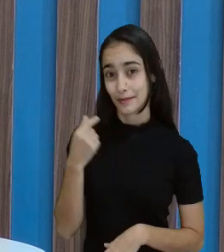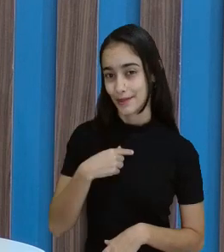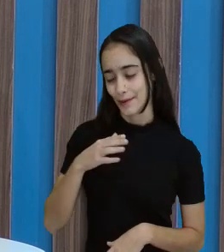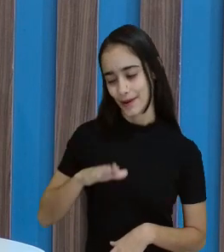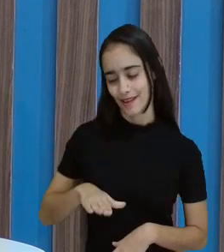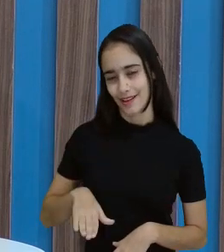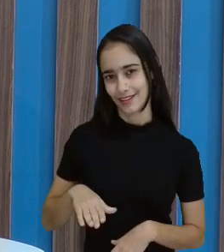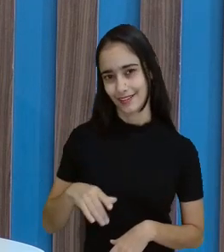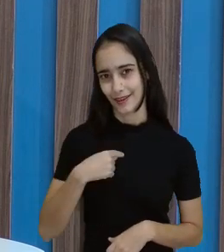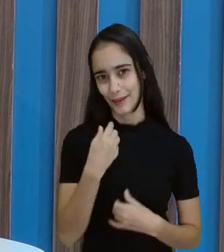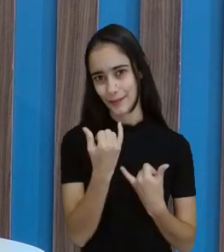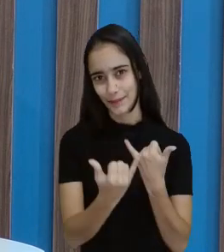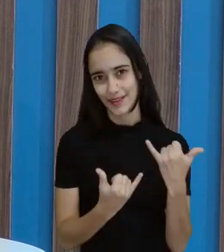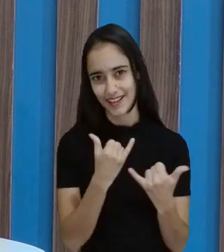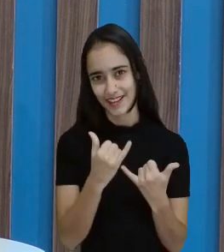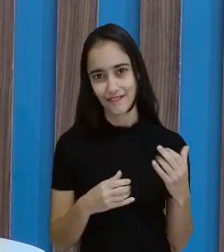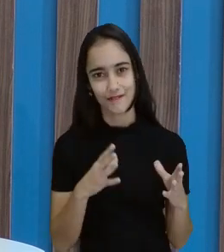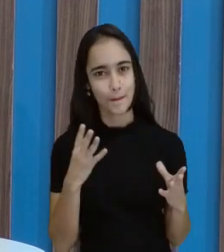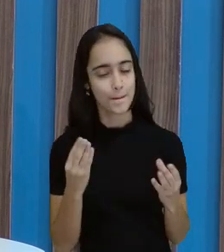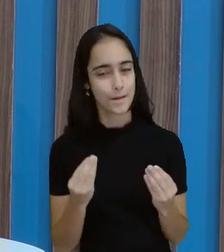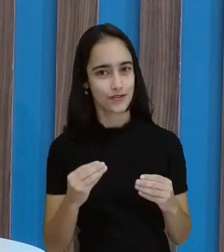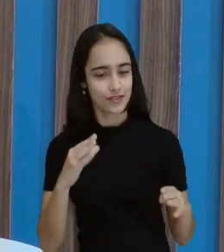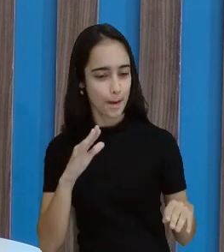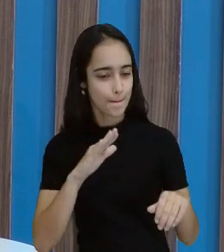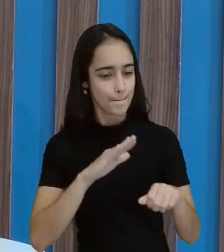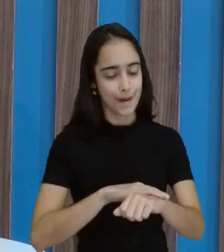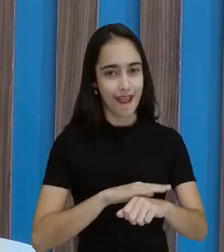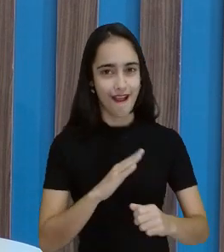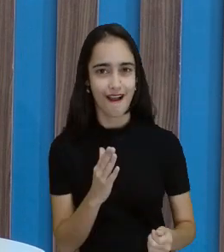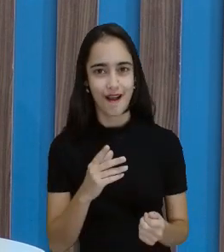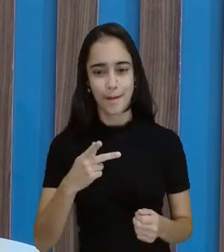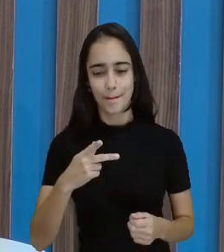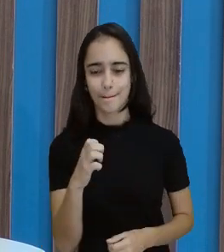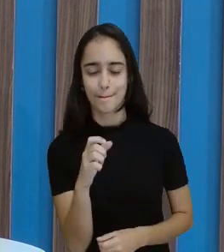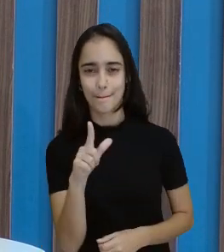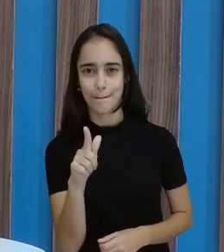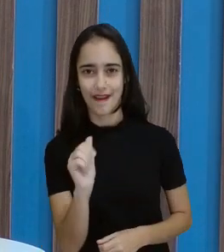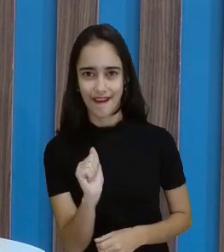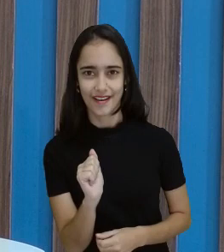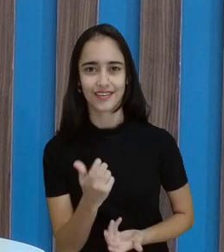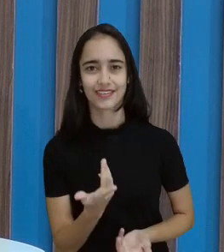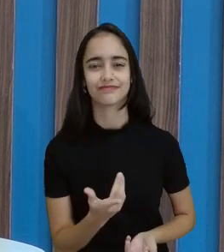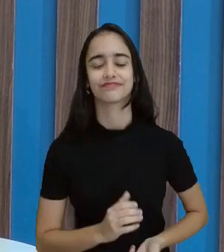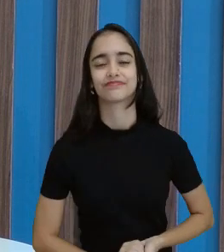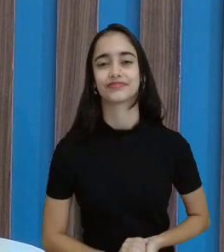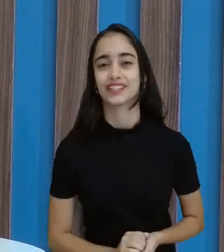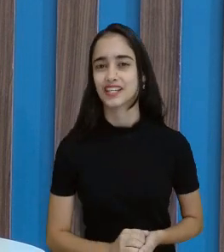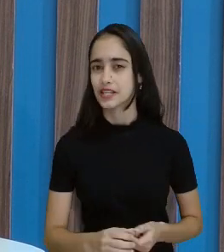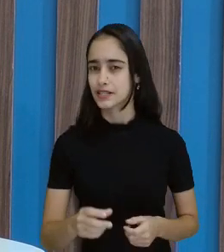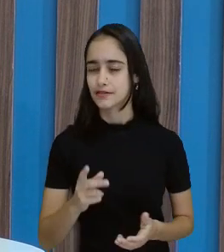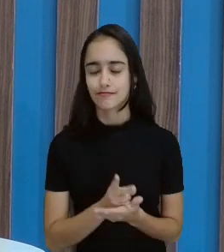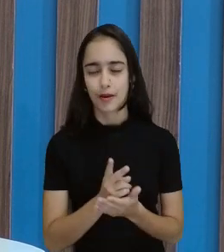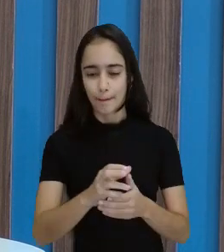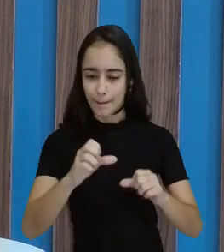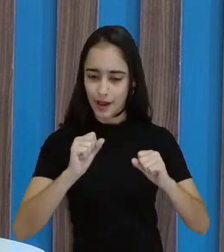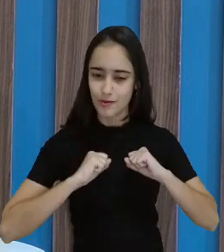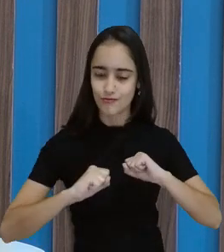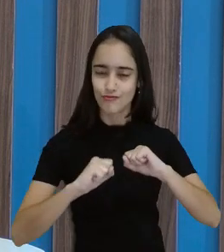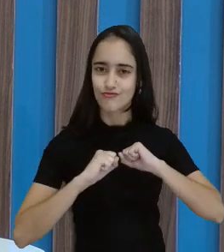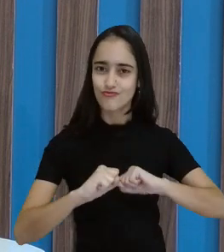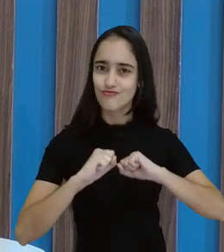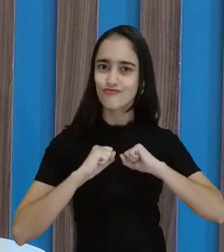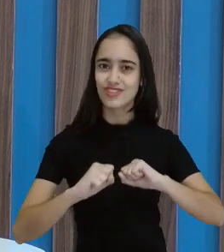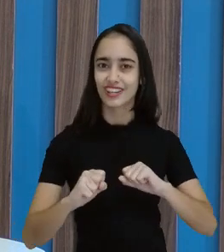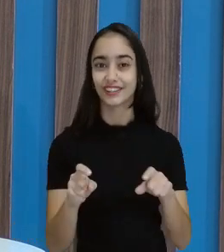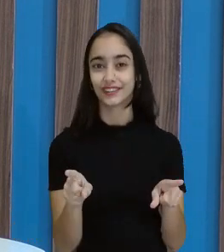brincava muito de pega-pega, né? Amava brincar de pega-pega, de estar correndo ali com os colegas